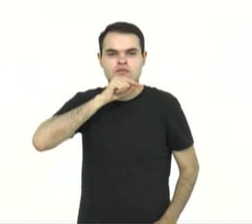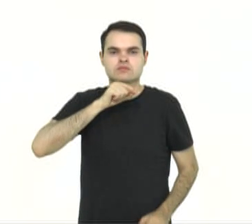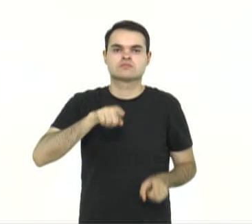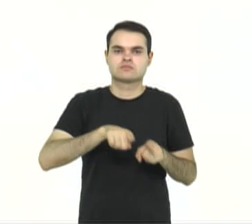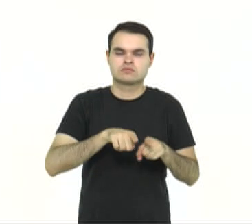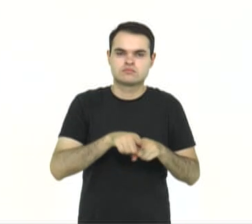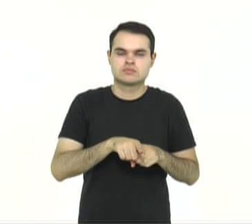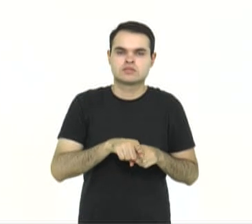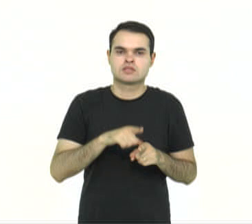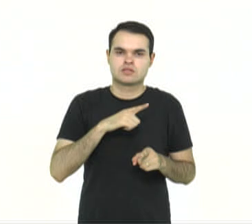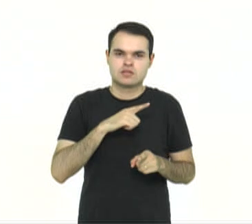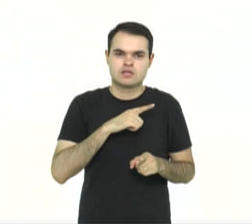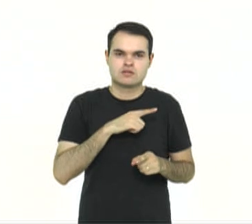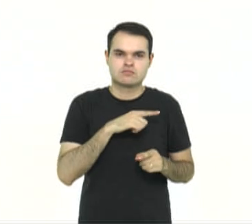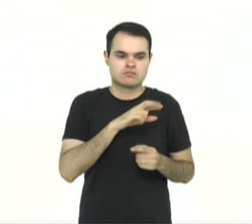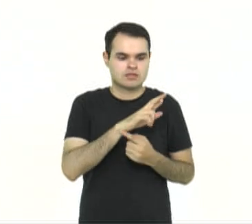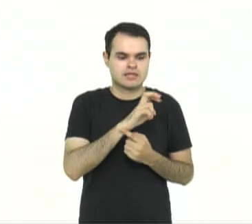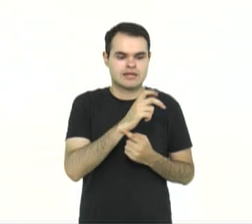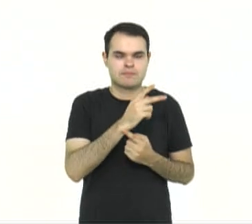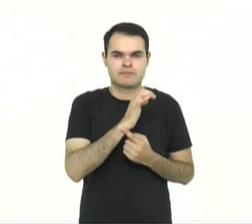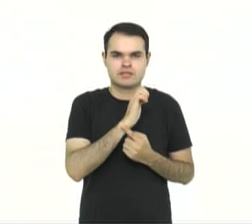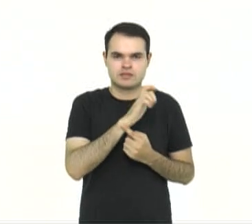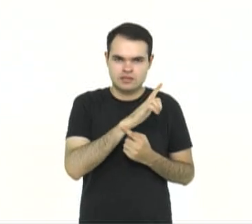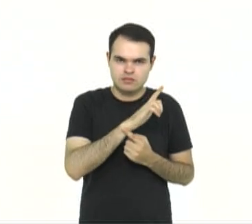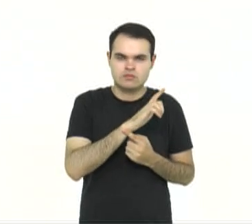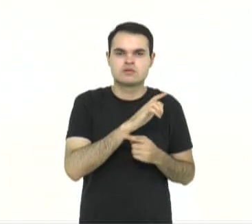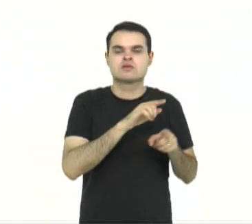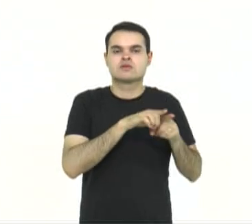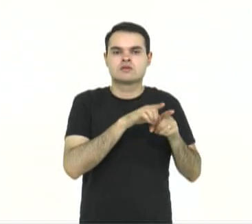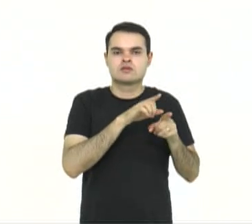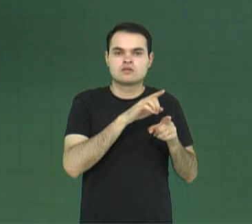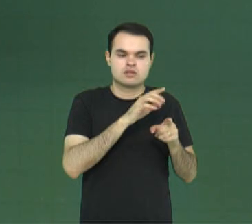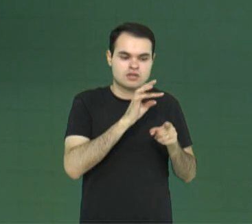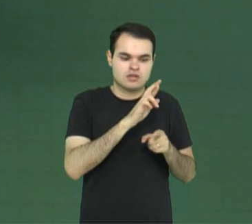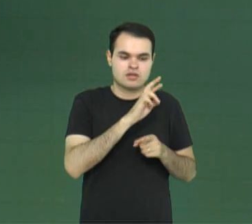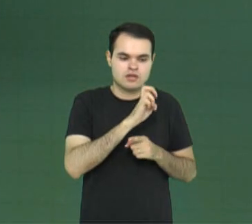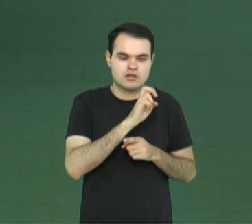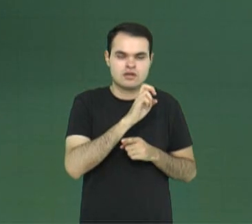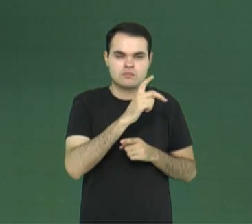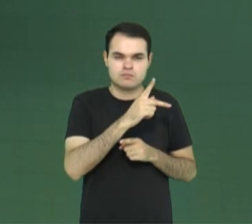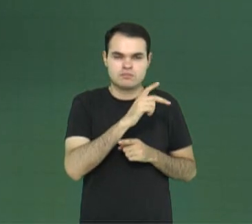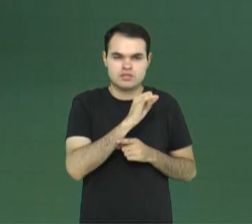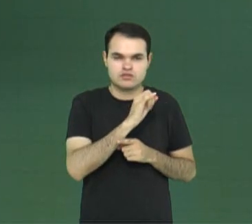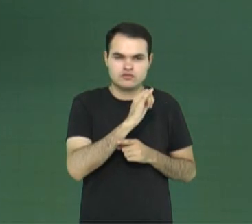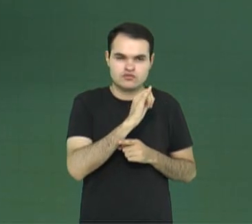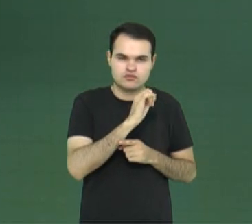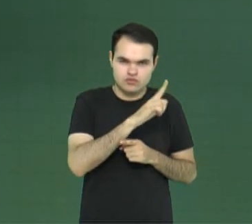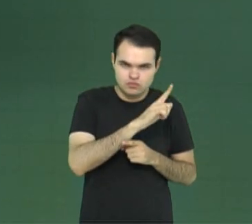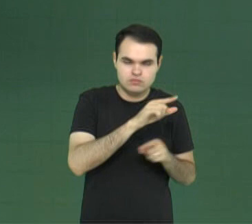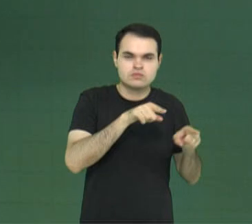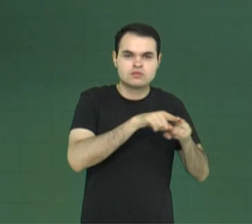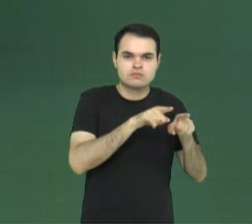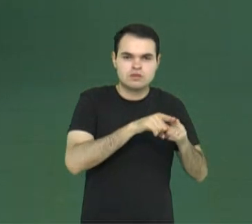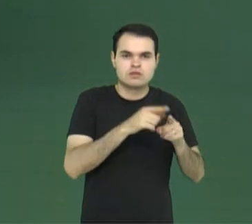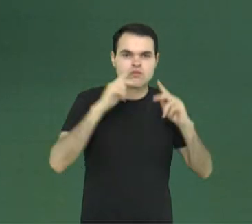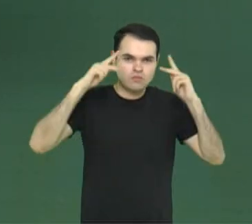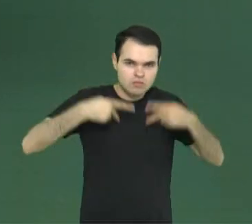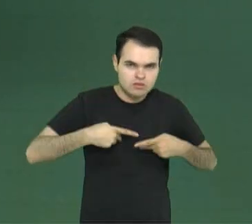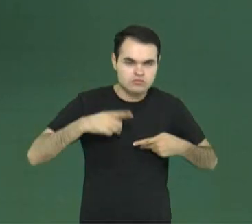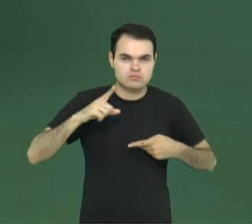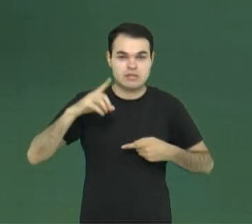répteis e nos mamíferos. Lembrando, a respiração nas aves ela é unidirecional, então ela entra no pulmão e vai para os sacos aéreos